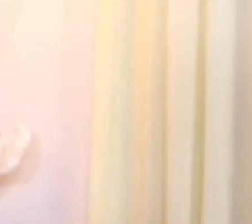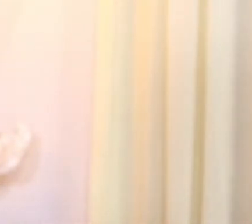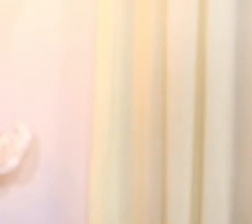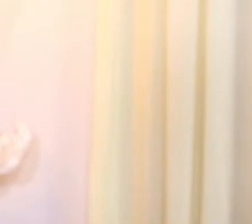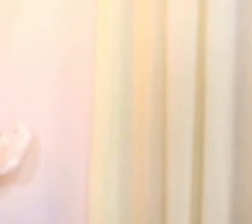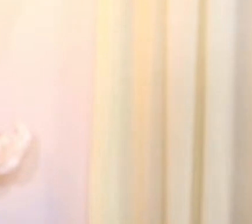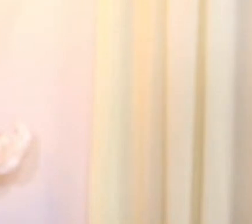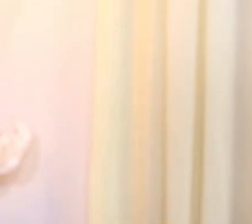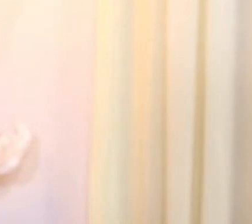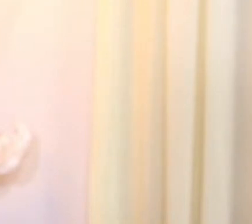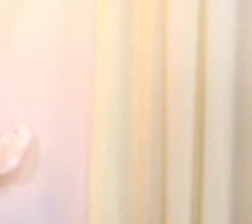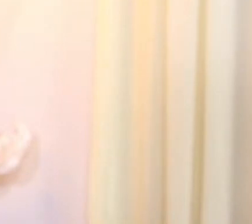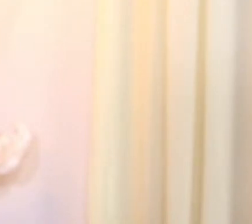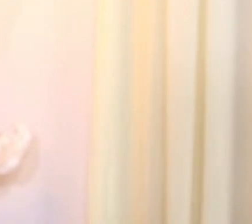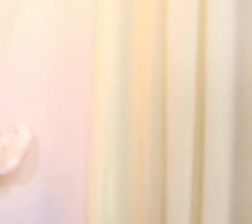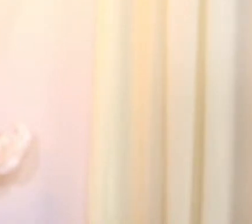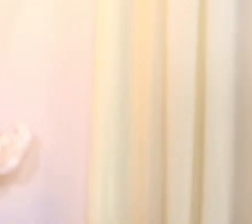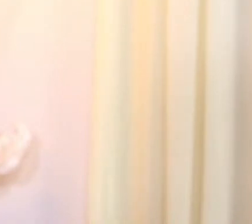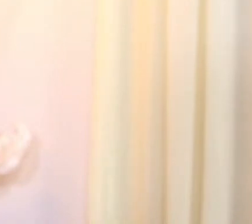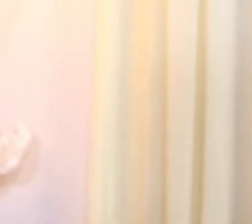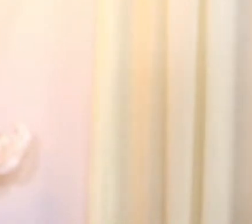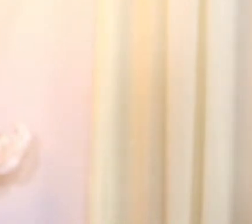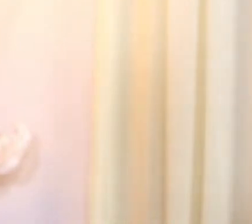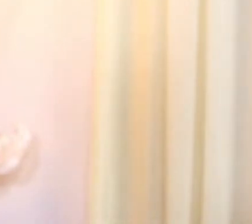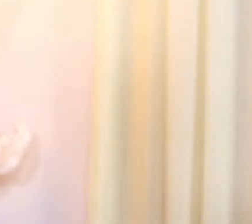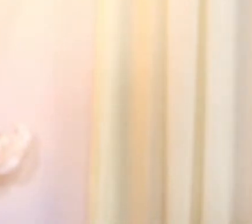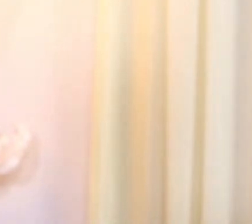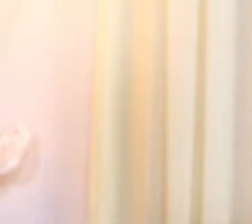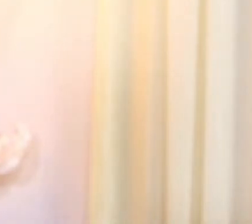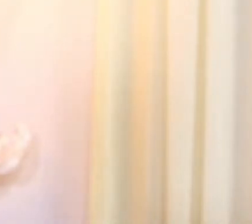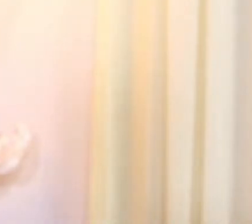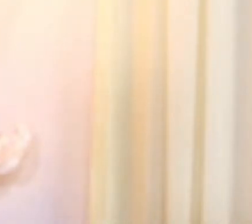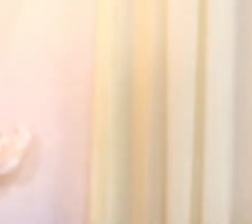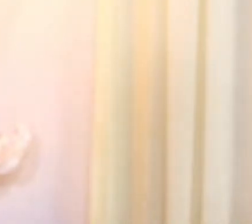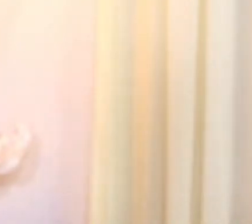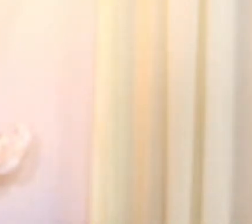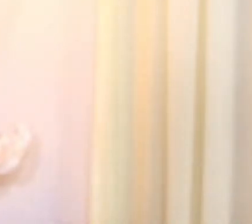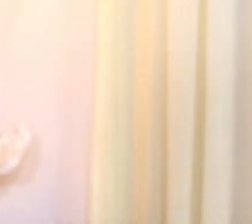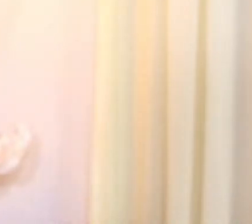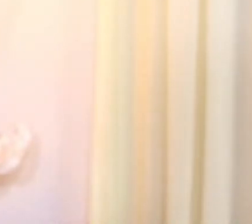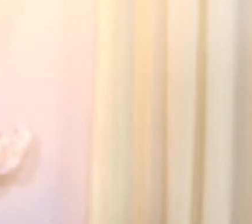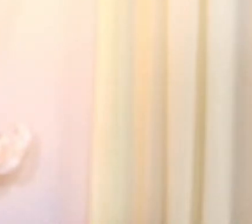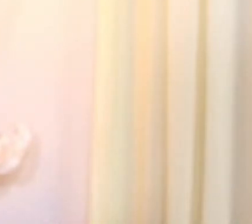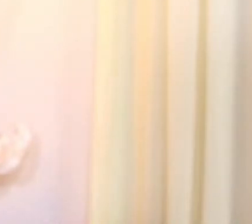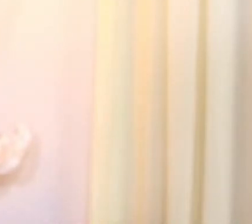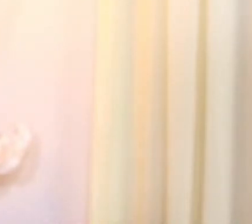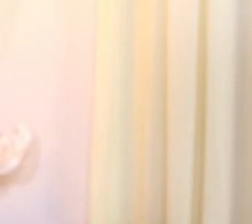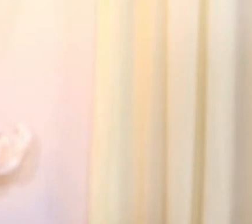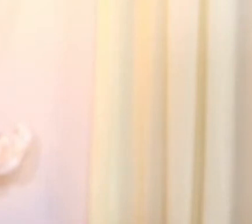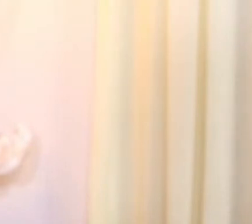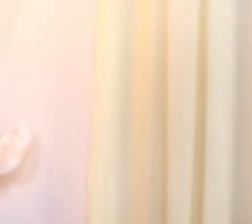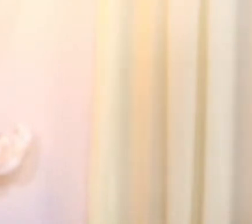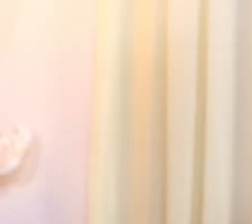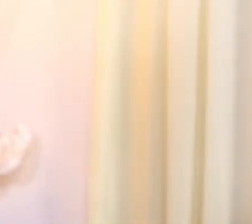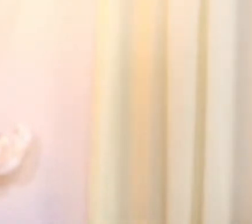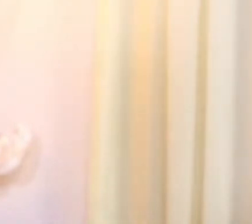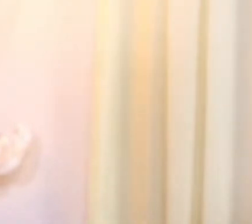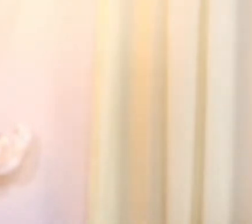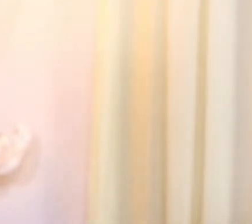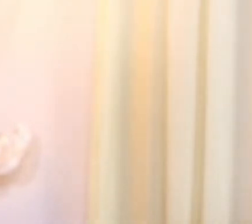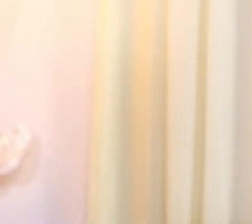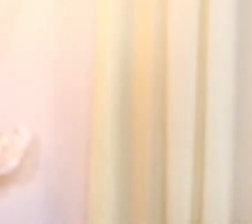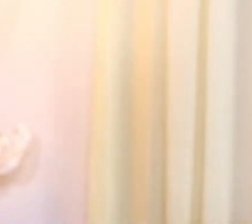ele é muito importante. Todas as vezes que nós falamos de assistência social, todas as vezes que